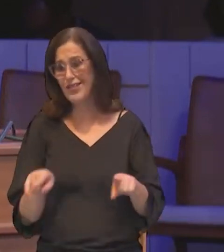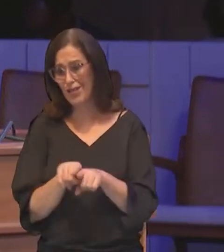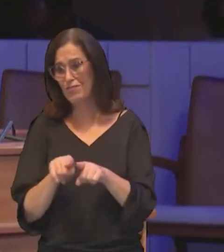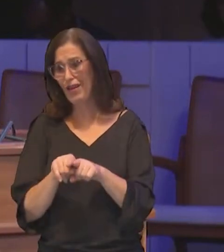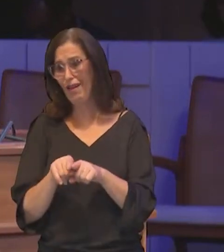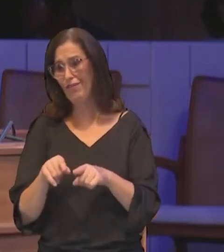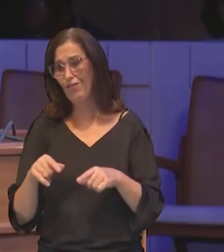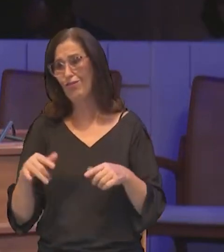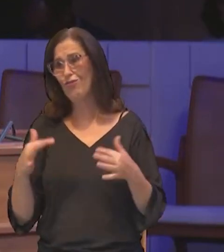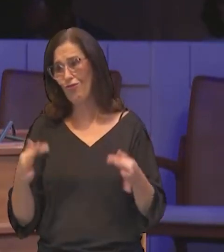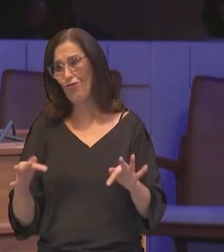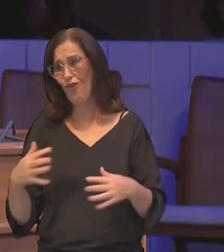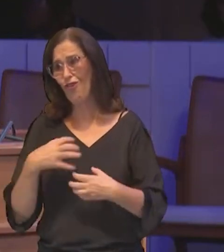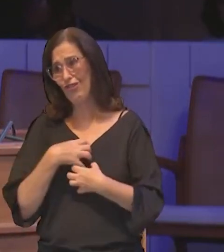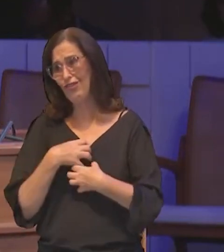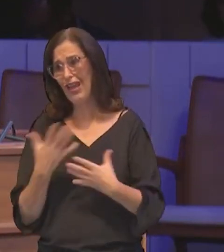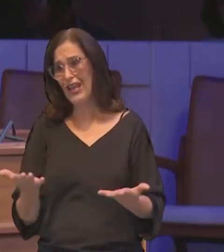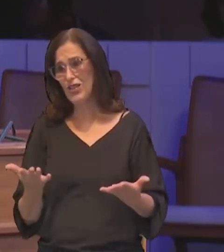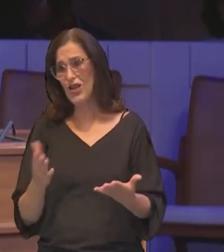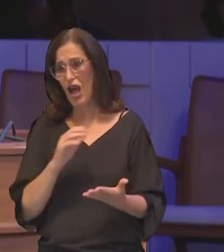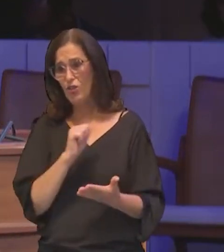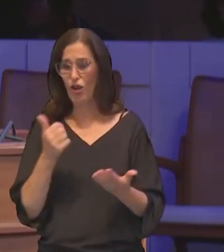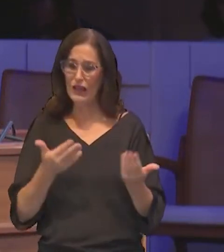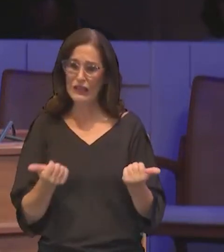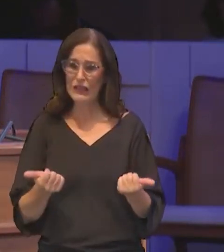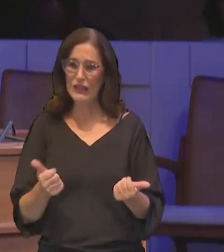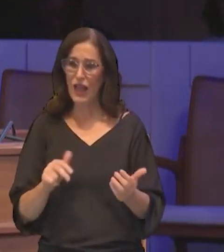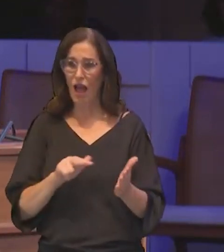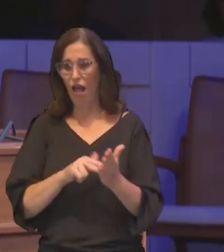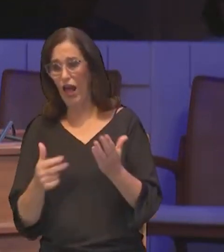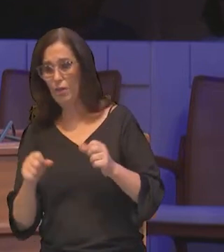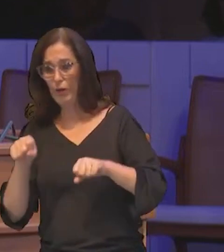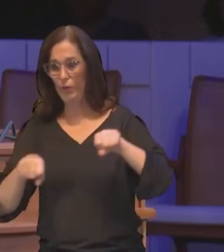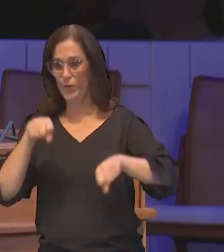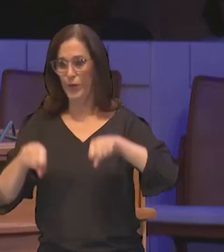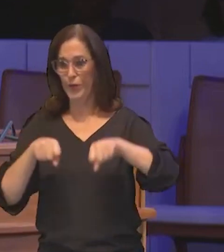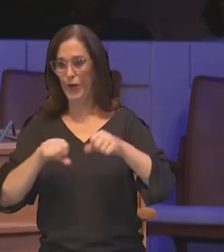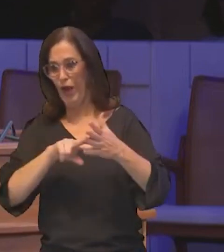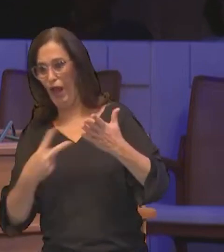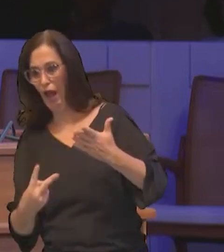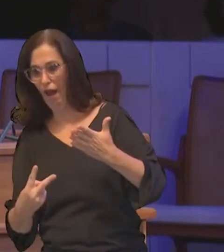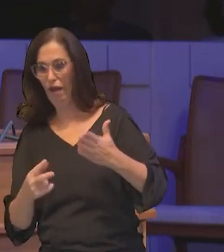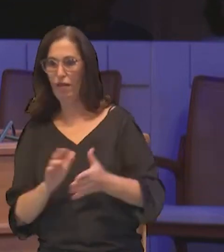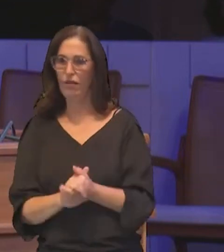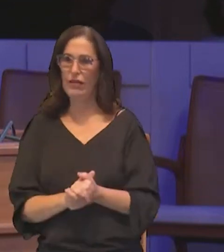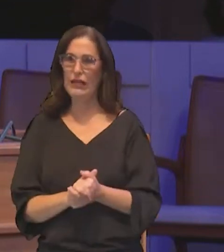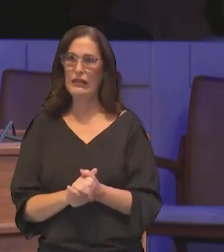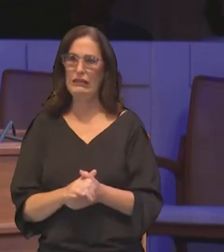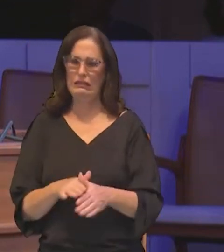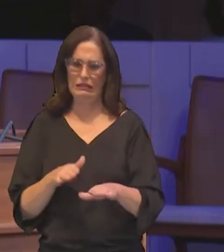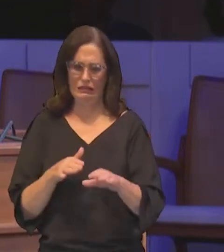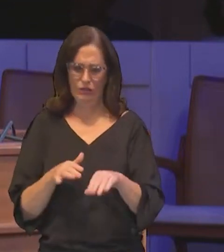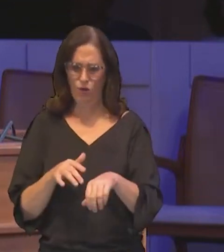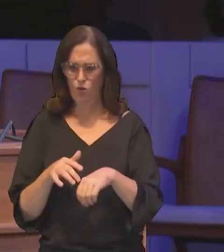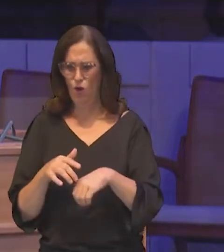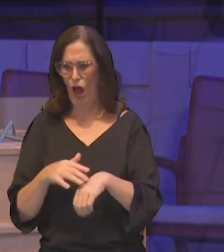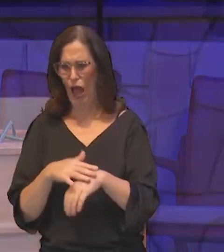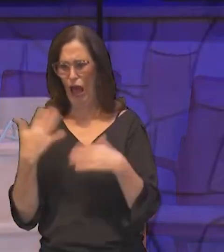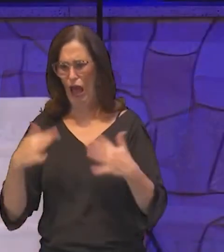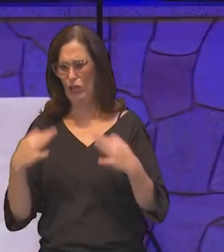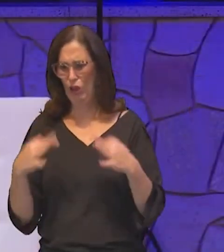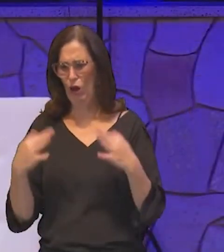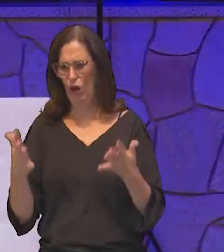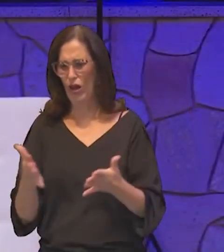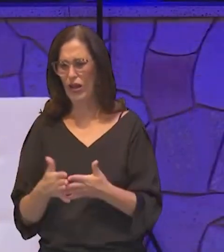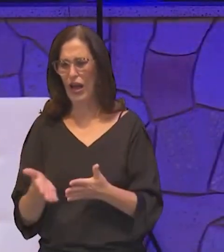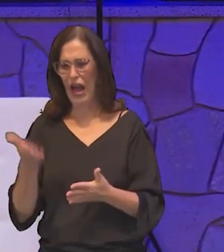todo adolescente, jovem às vezes sente, aquela dor de cair de bicicleta. Quando você cai de bicicleta, rala o joelho, e